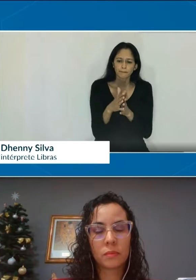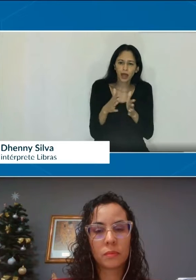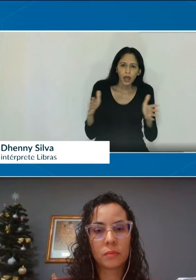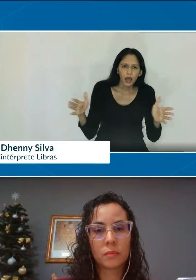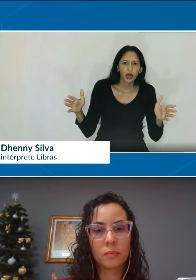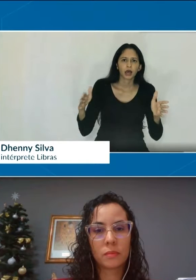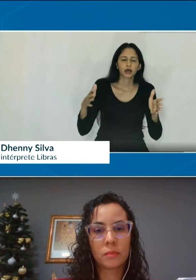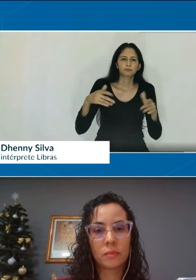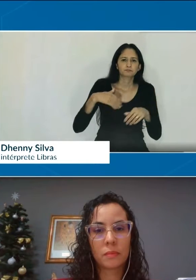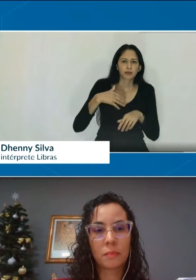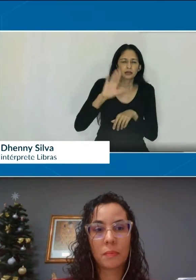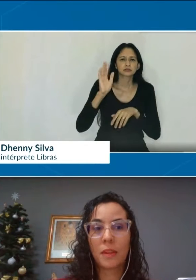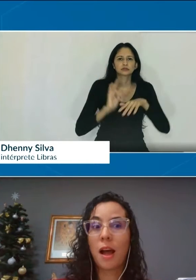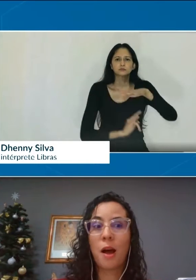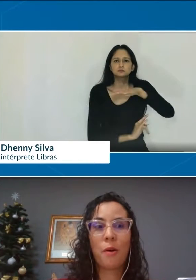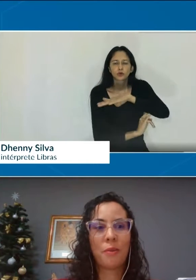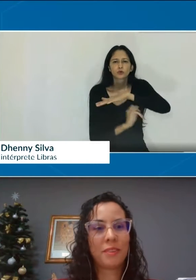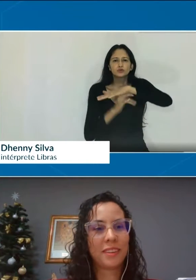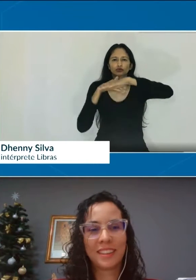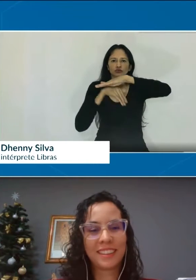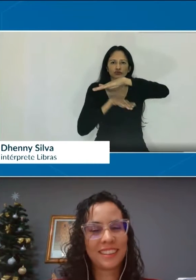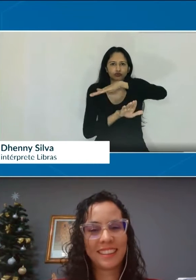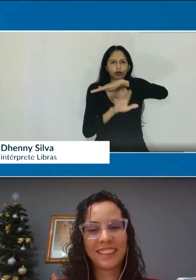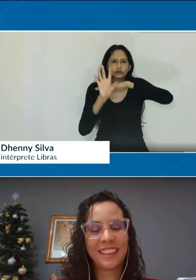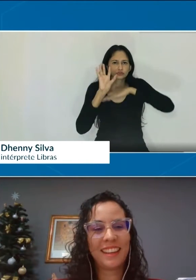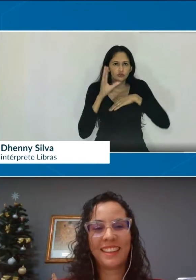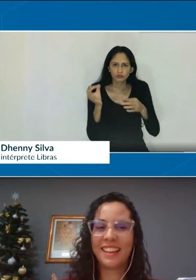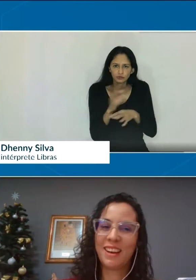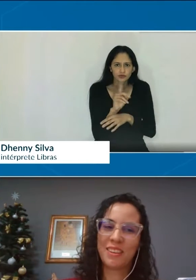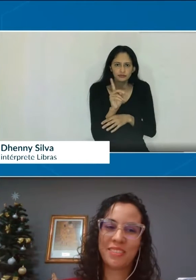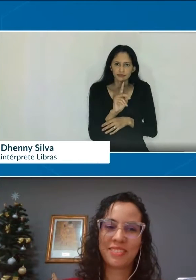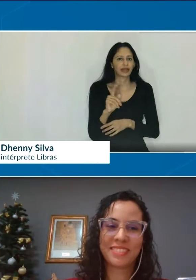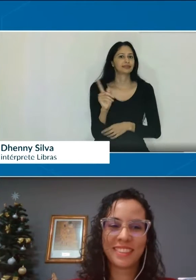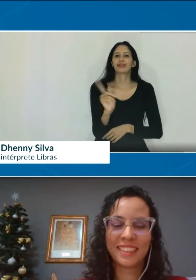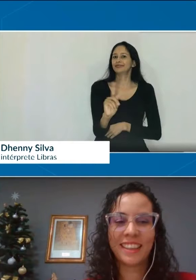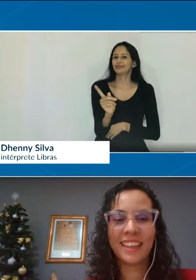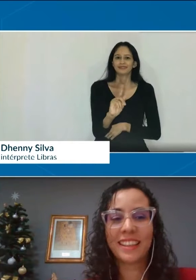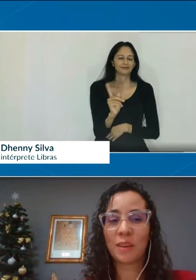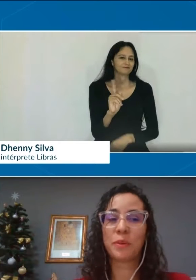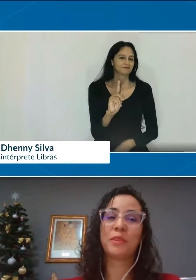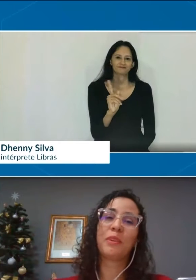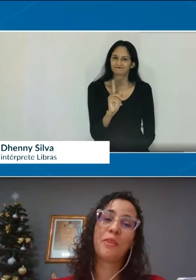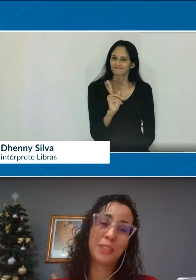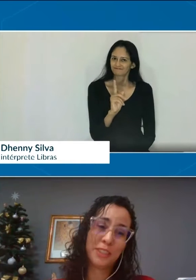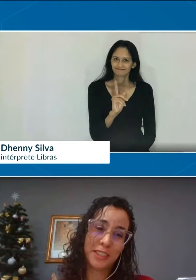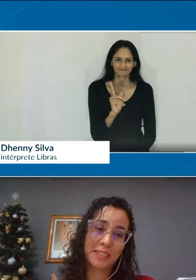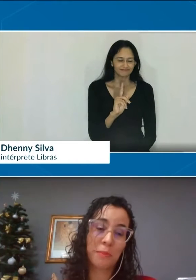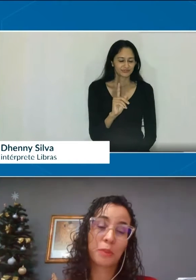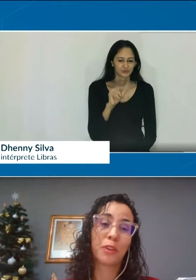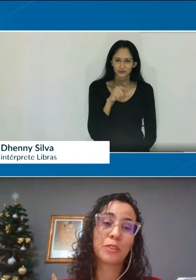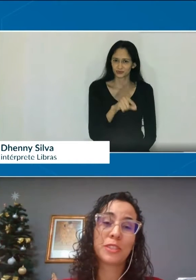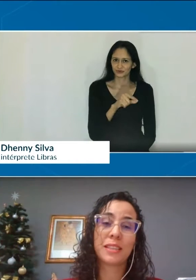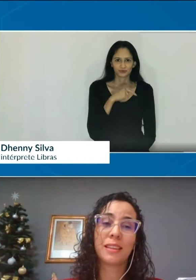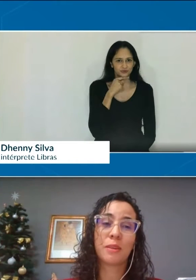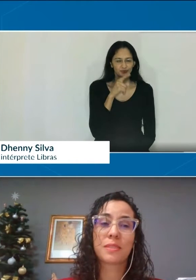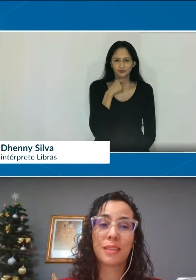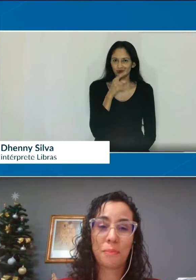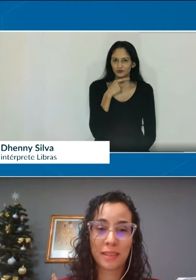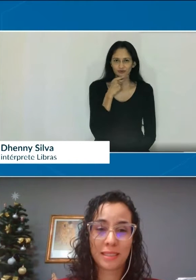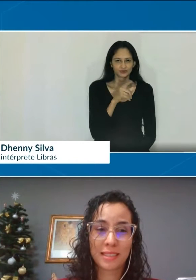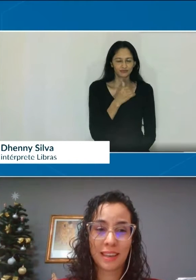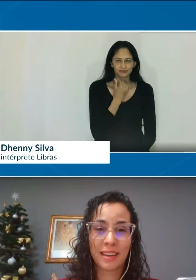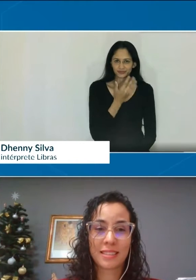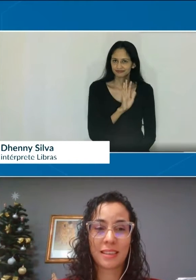e construção de viadutos? Não, não. Está muito longe disso, está muito longe de ser